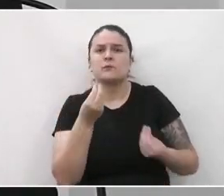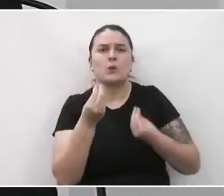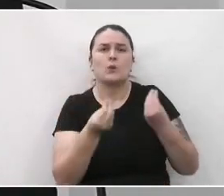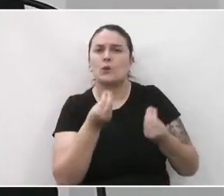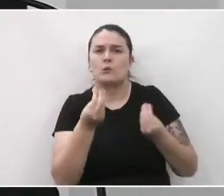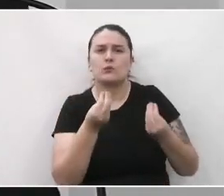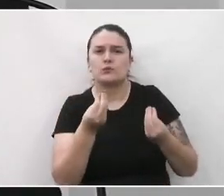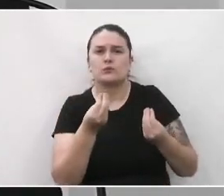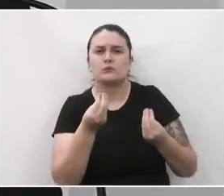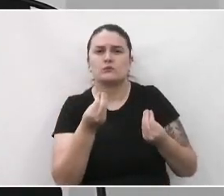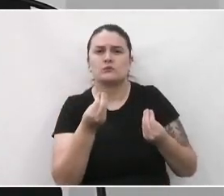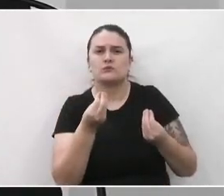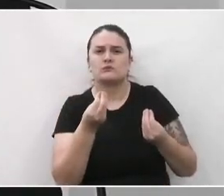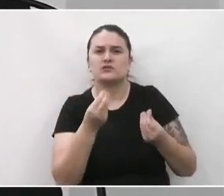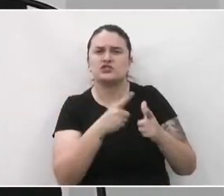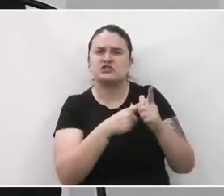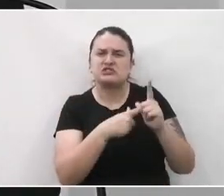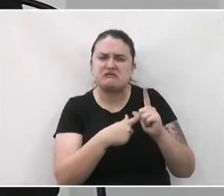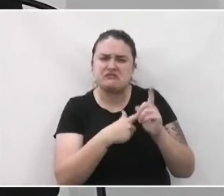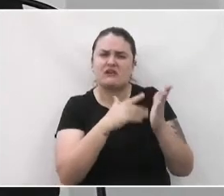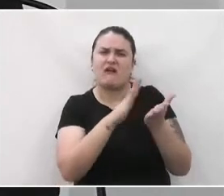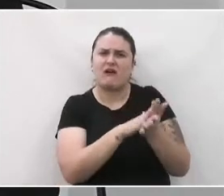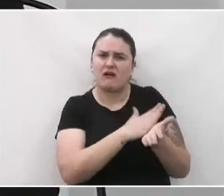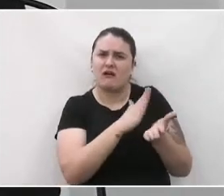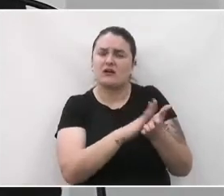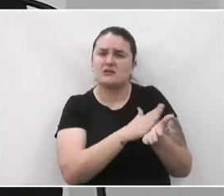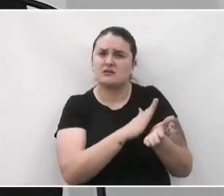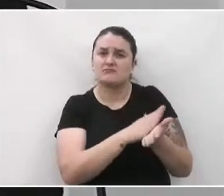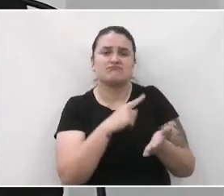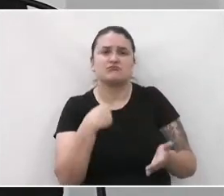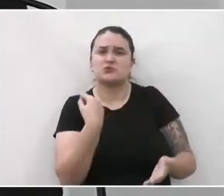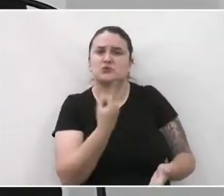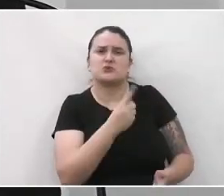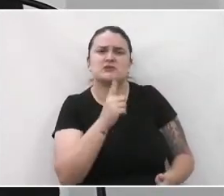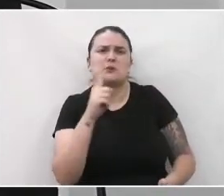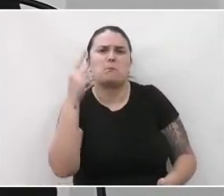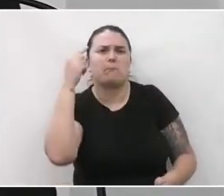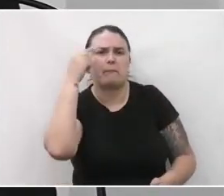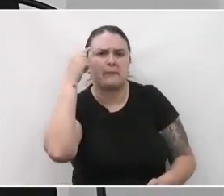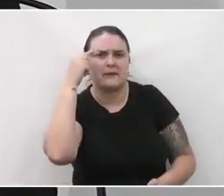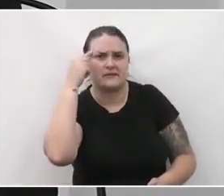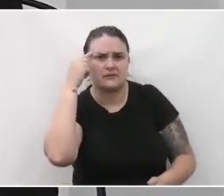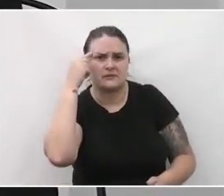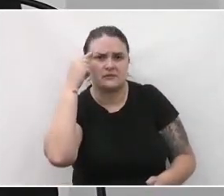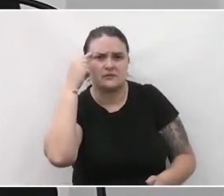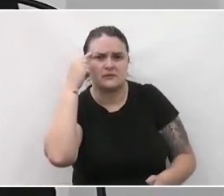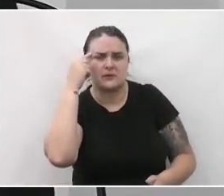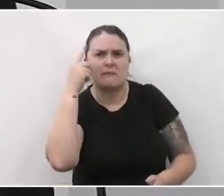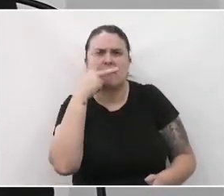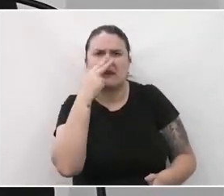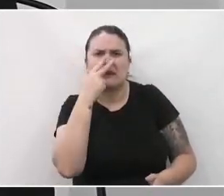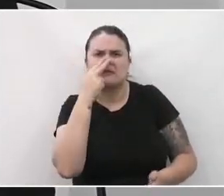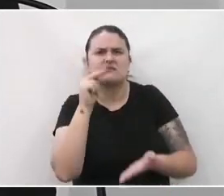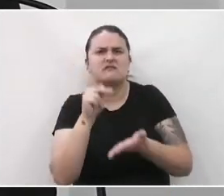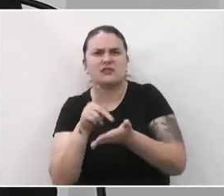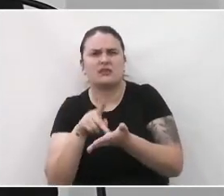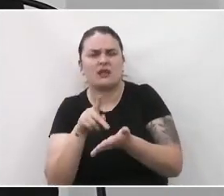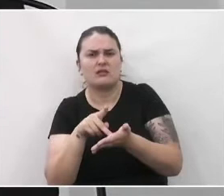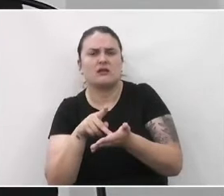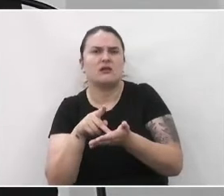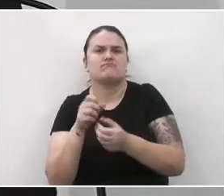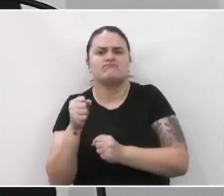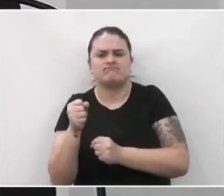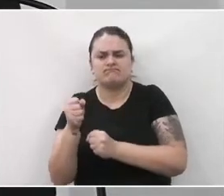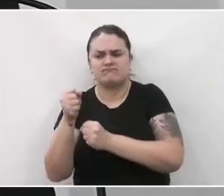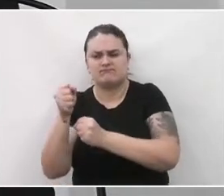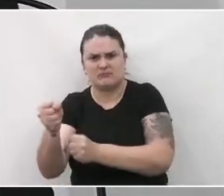qual é a conta disso, né? E nós não estamos pensando nisso, nós estamos pensando em realmente ir lá e colocar